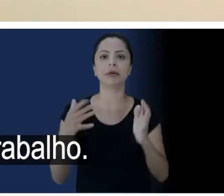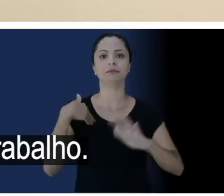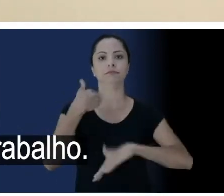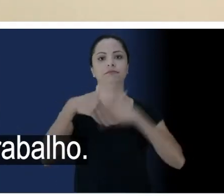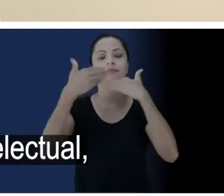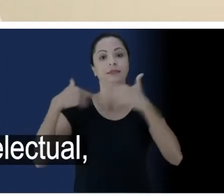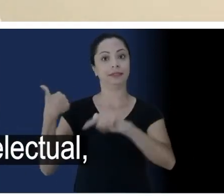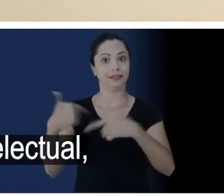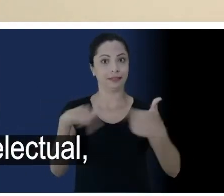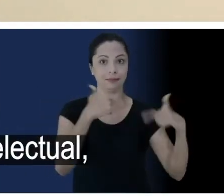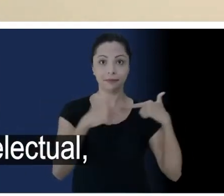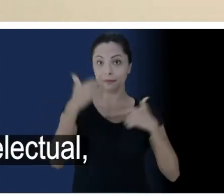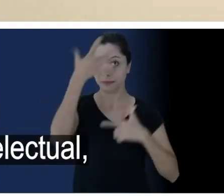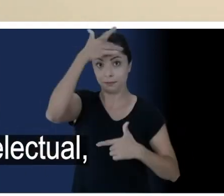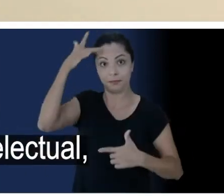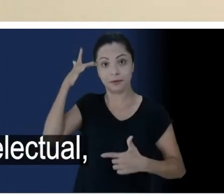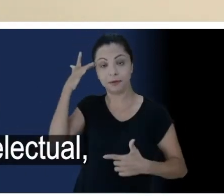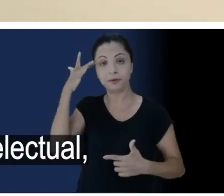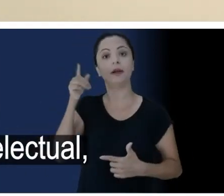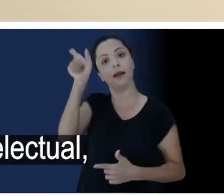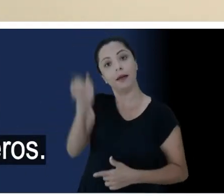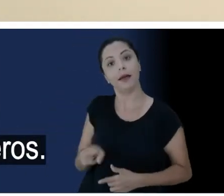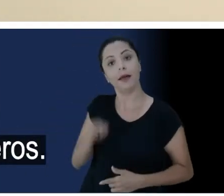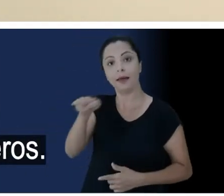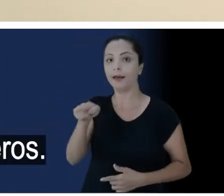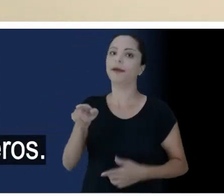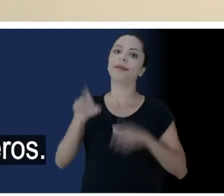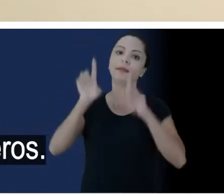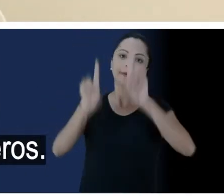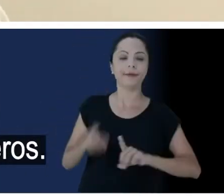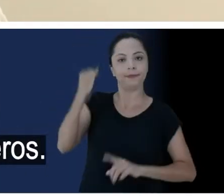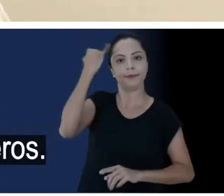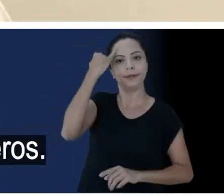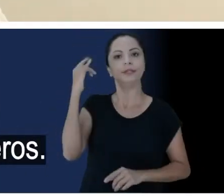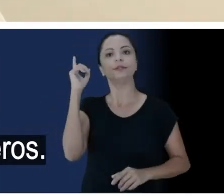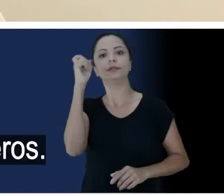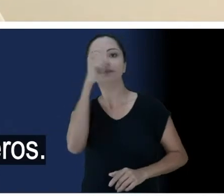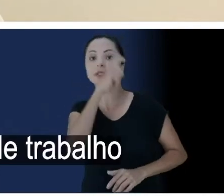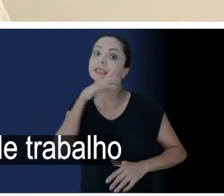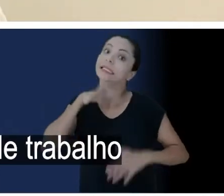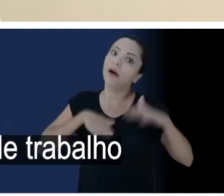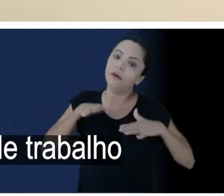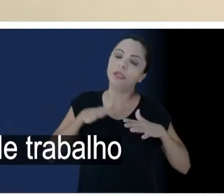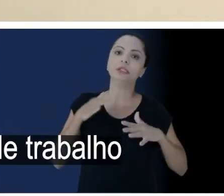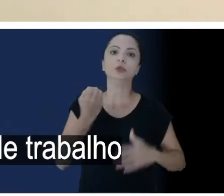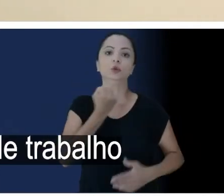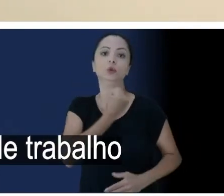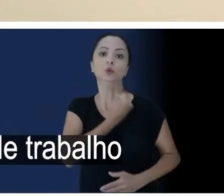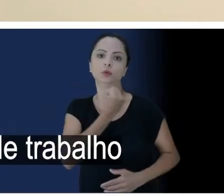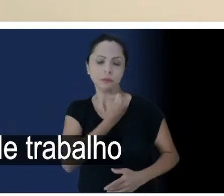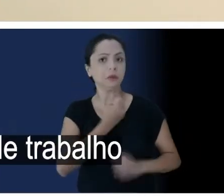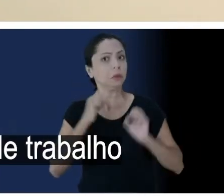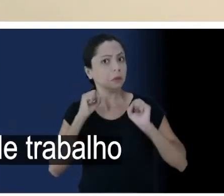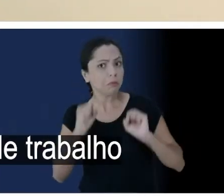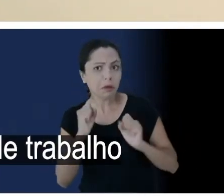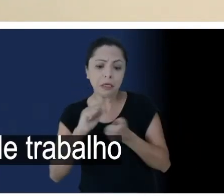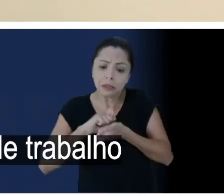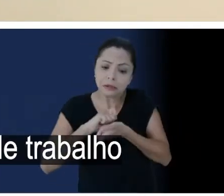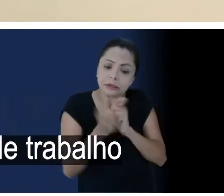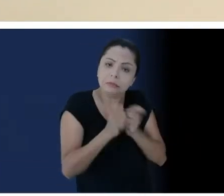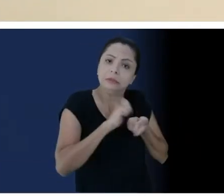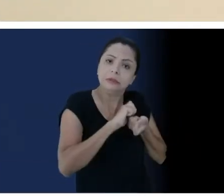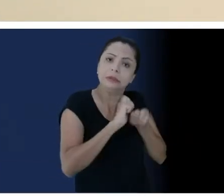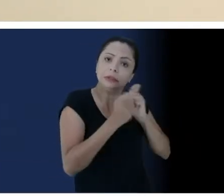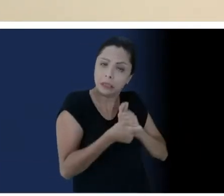do trabalho. Pode ser que uma pessoa com deficiência intelectual, por exemplo, tenha dificuldades com números. Nesse caso, você pode adaptar os instrumentos de